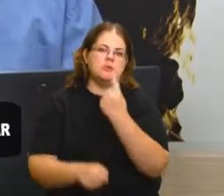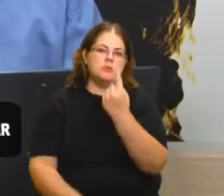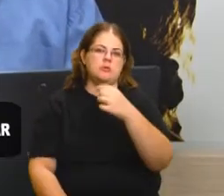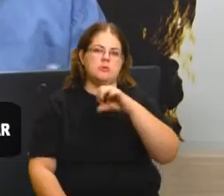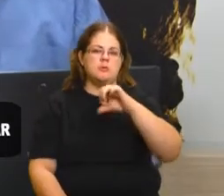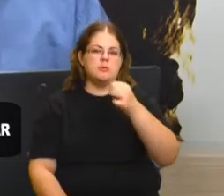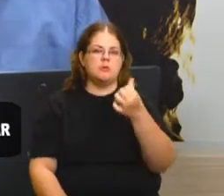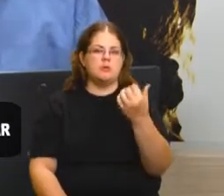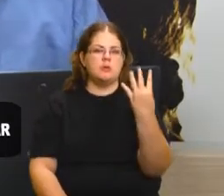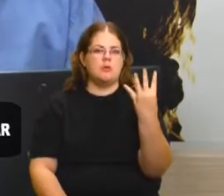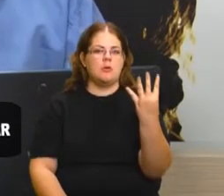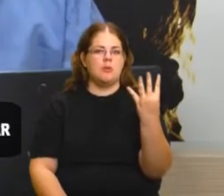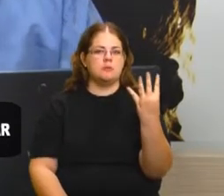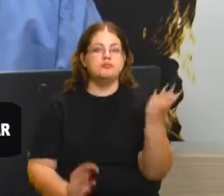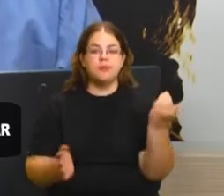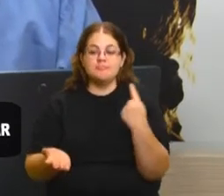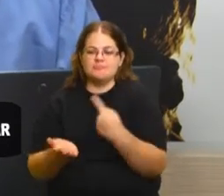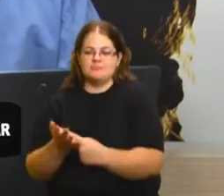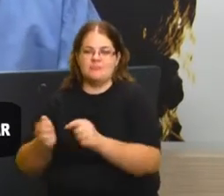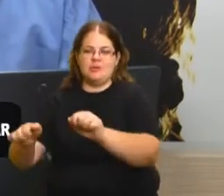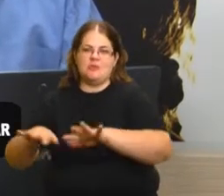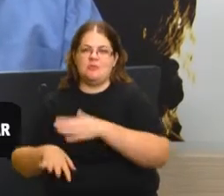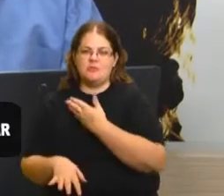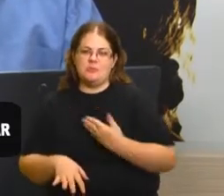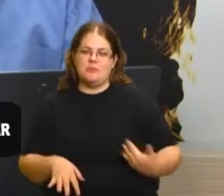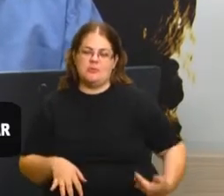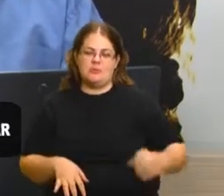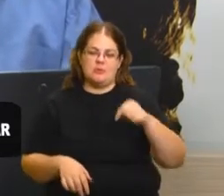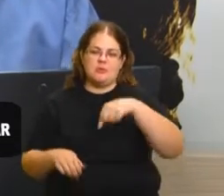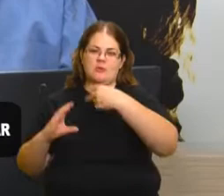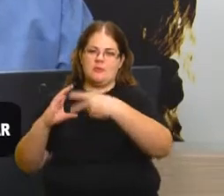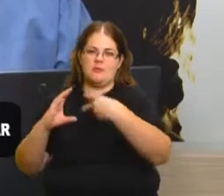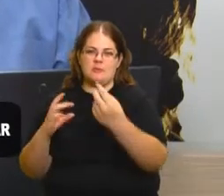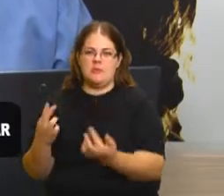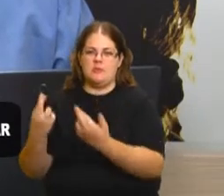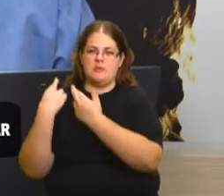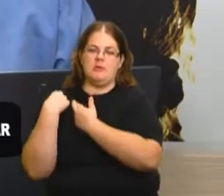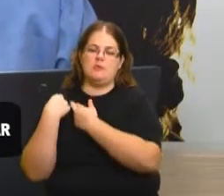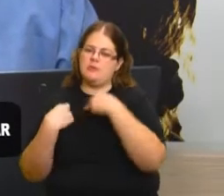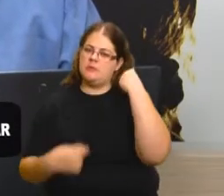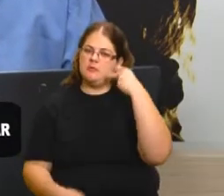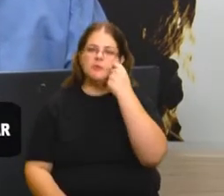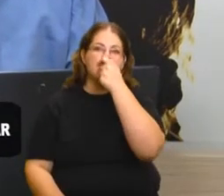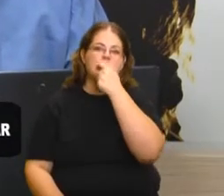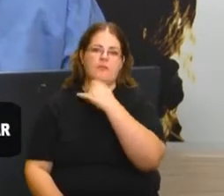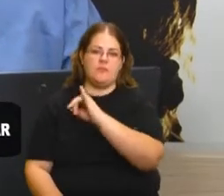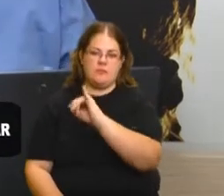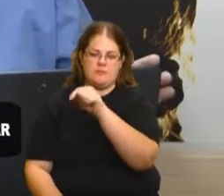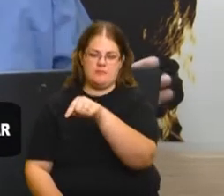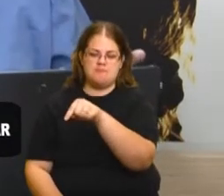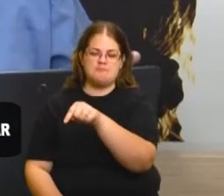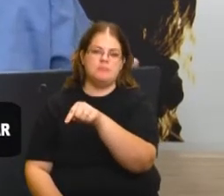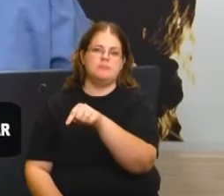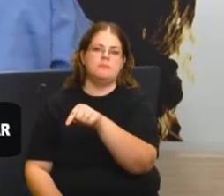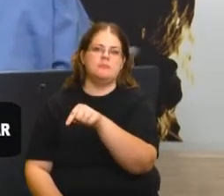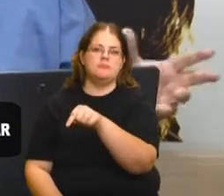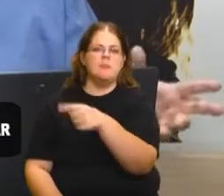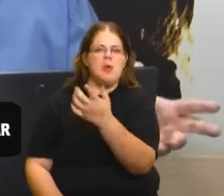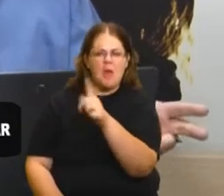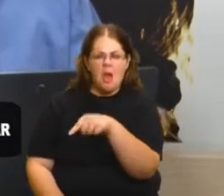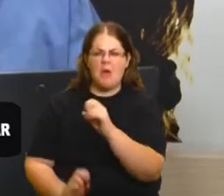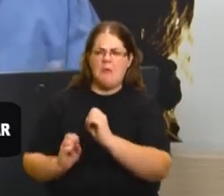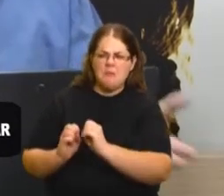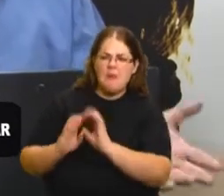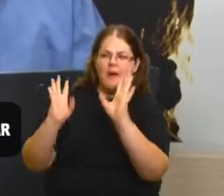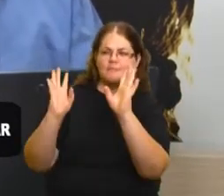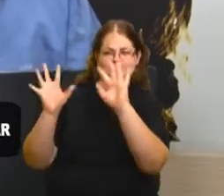1964, inclusive com a realização de uma audiência pública aqui na Câmara, que aconteceu por iniciativa do vereador Ivan Duarte. Alguém diria para